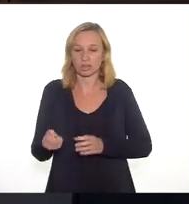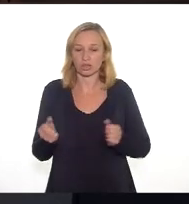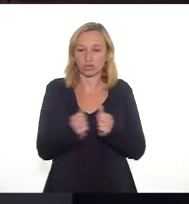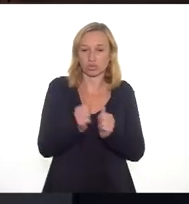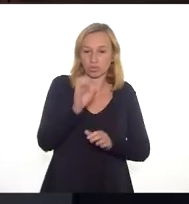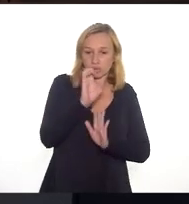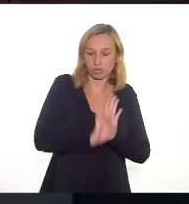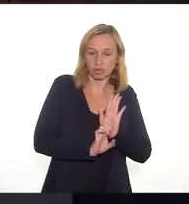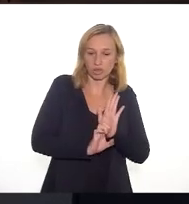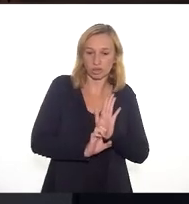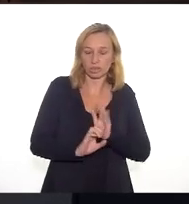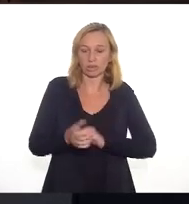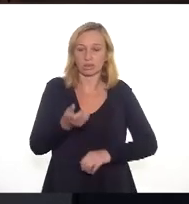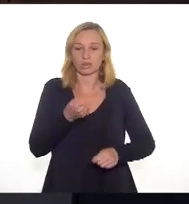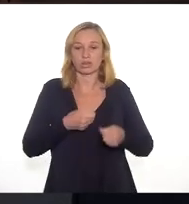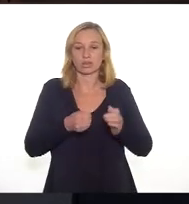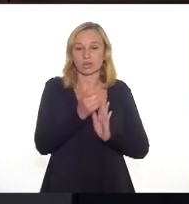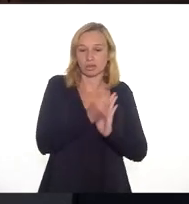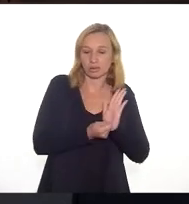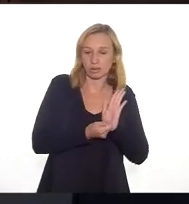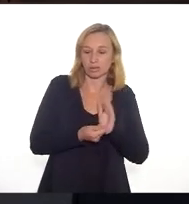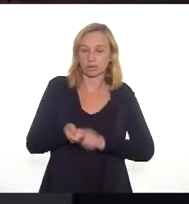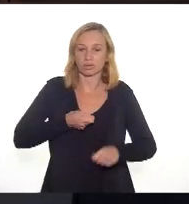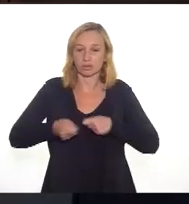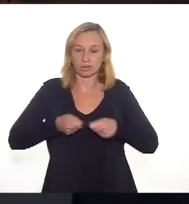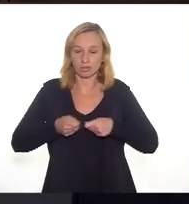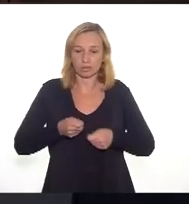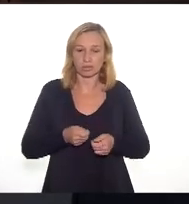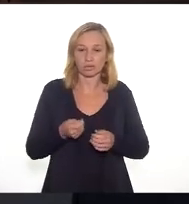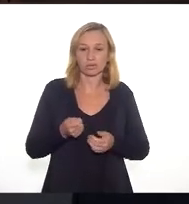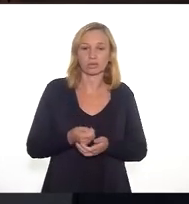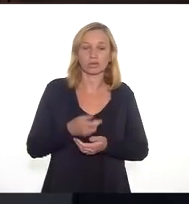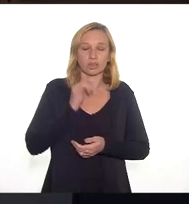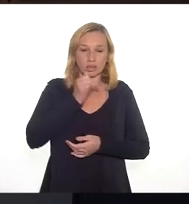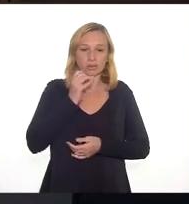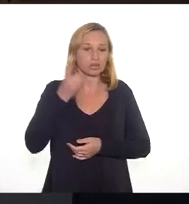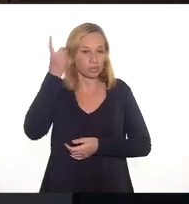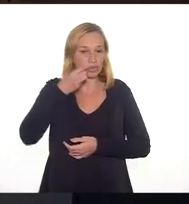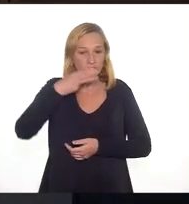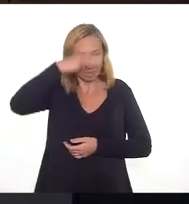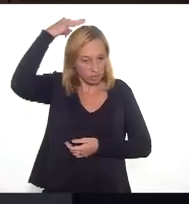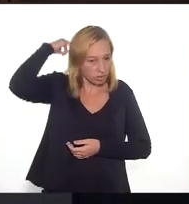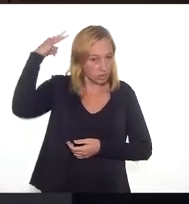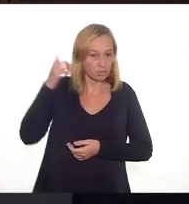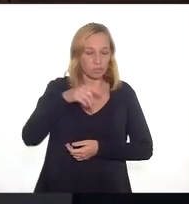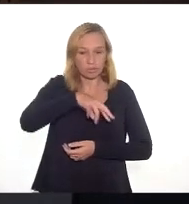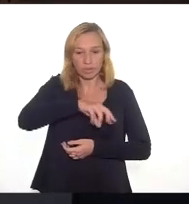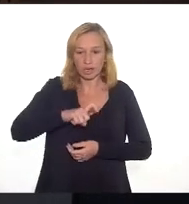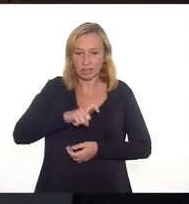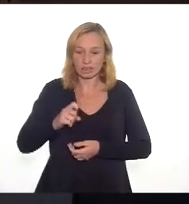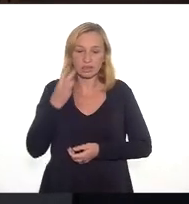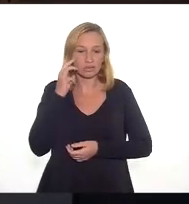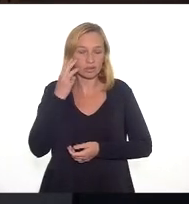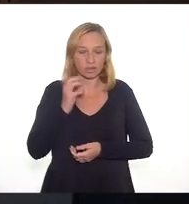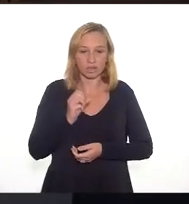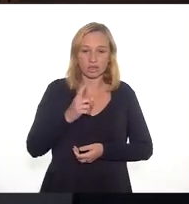emendas. De Orçamento, Finanças, Fiscalização Financeira e Controle, favorável. Relatores, deputado Márcio Pacheco, Max Lemos,